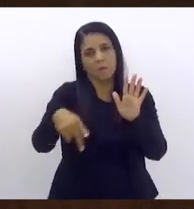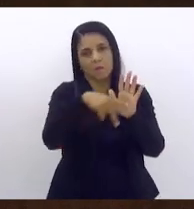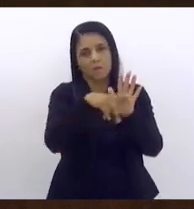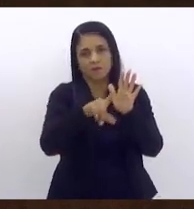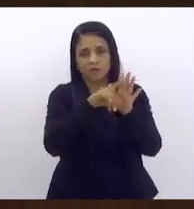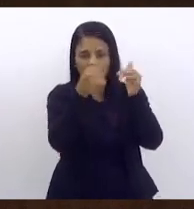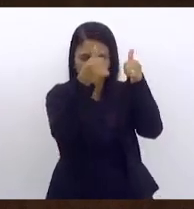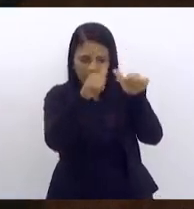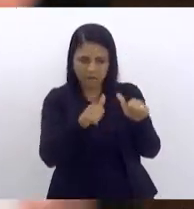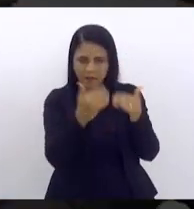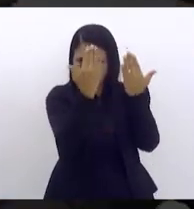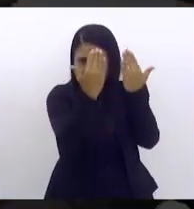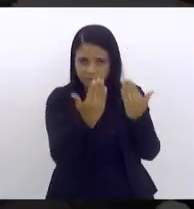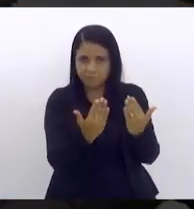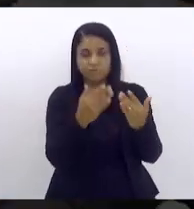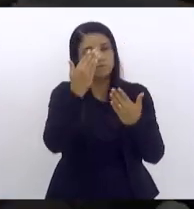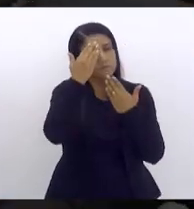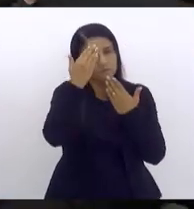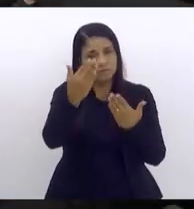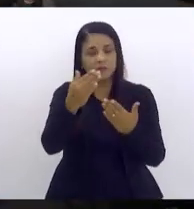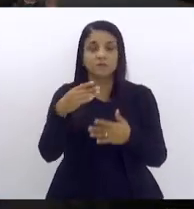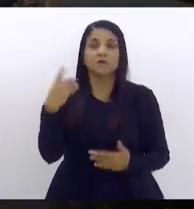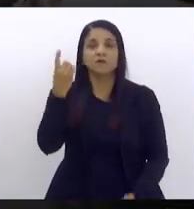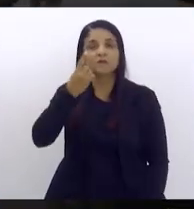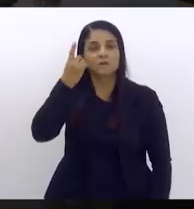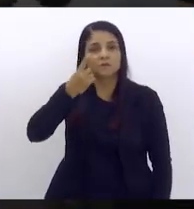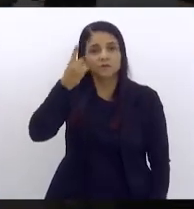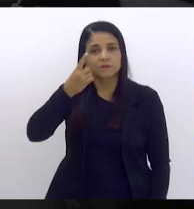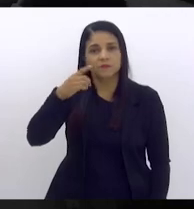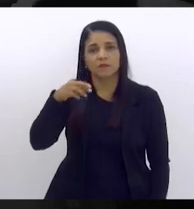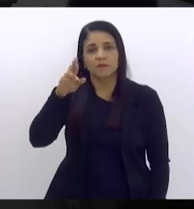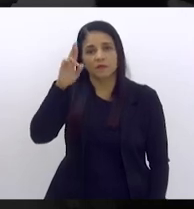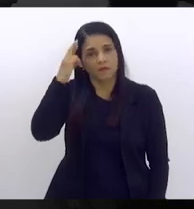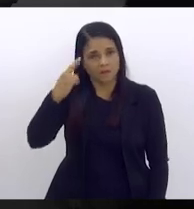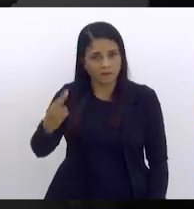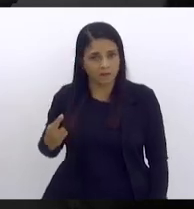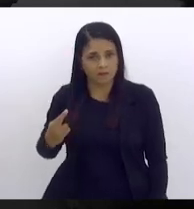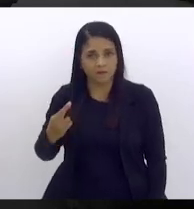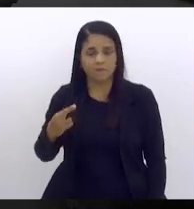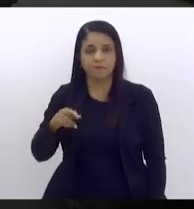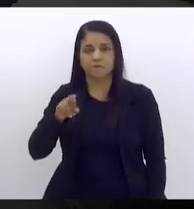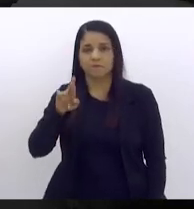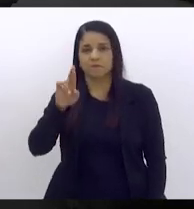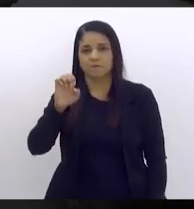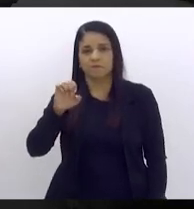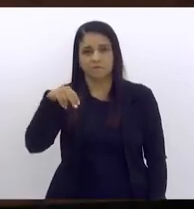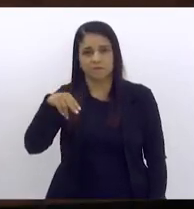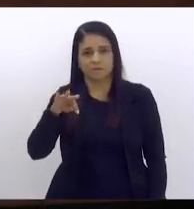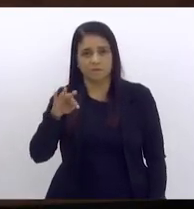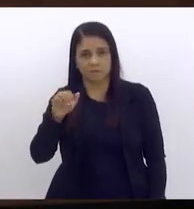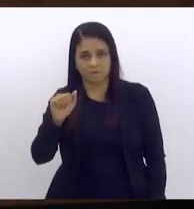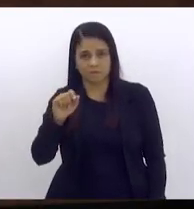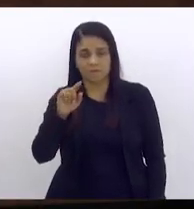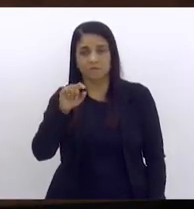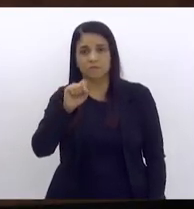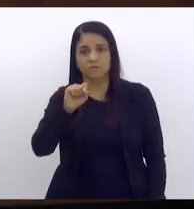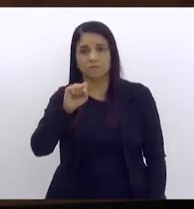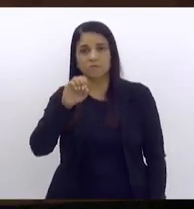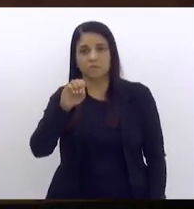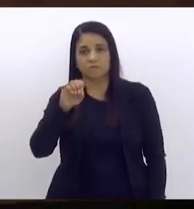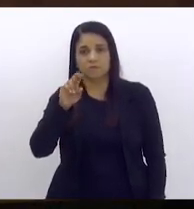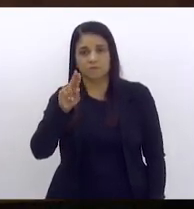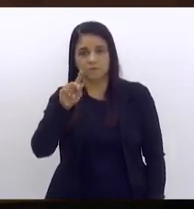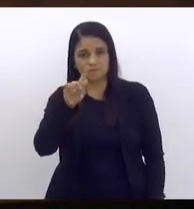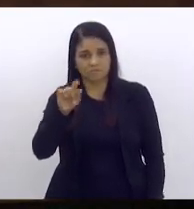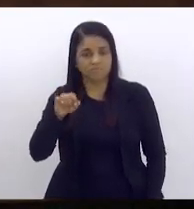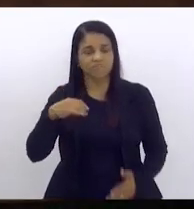obrigada. Deputada Renata Souza. Senhora Presidenta, só para elogiar a pertinente